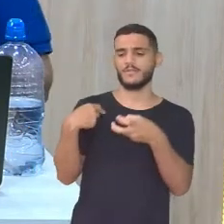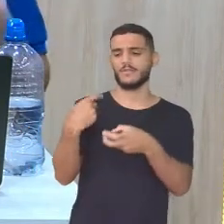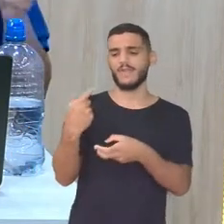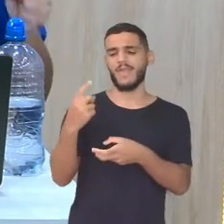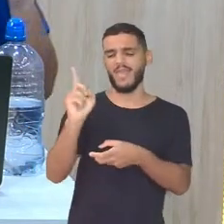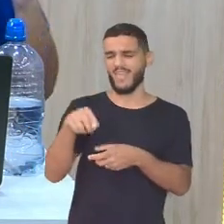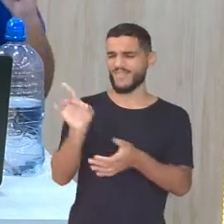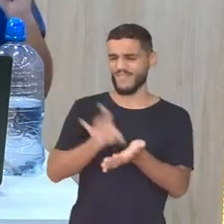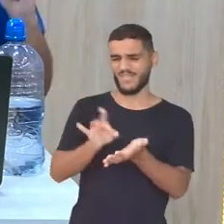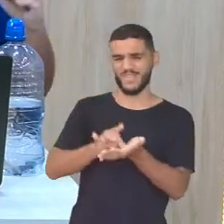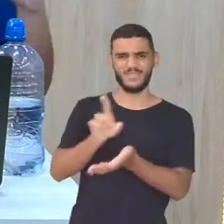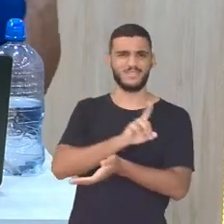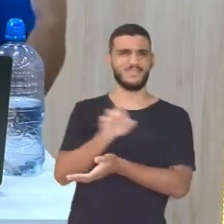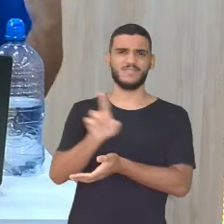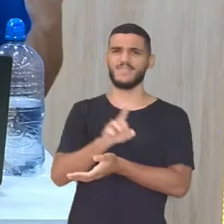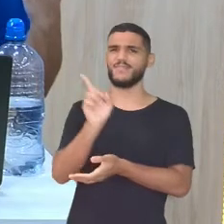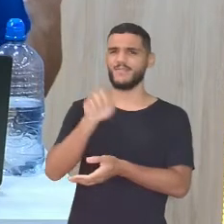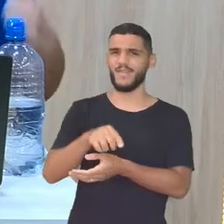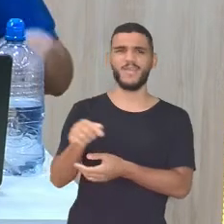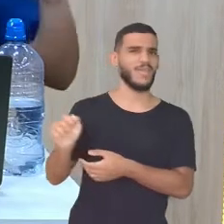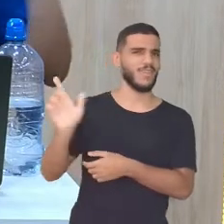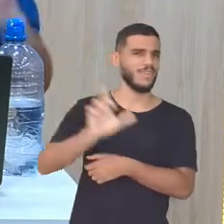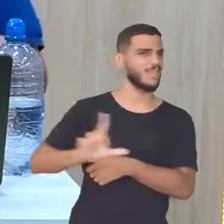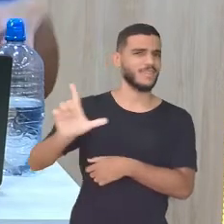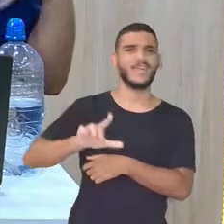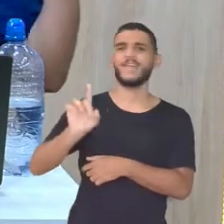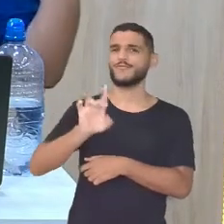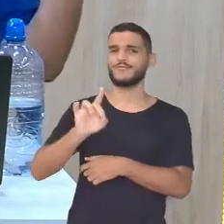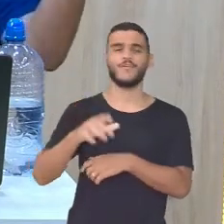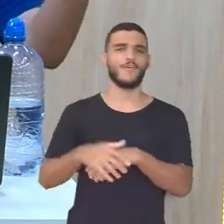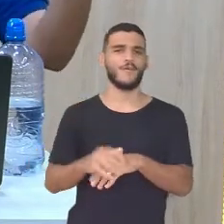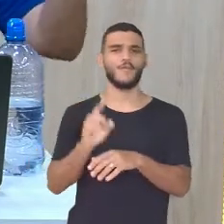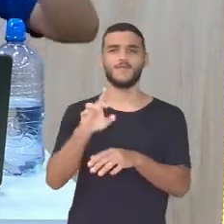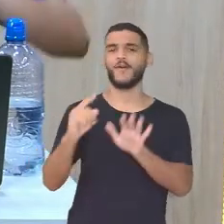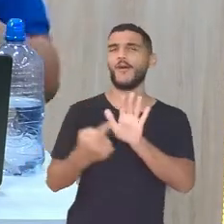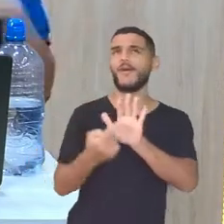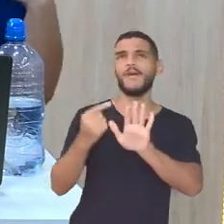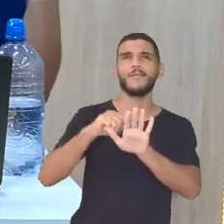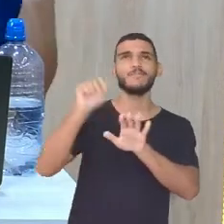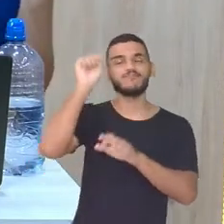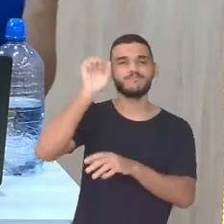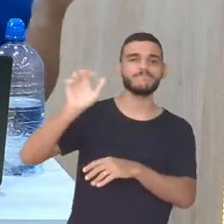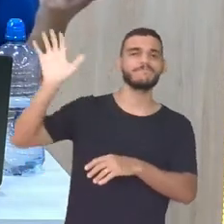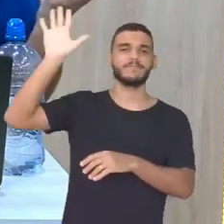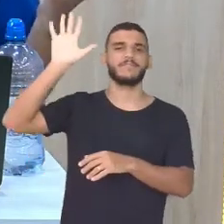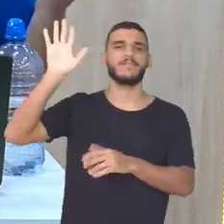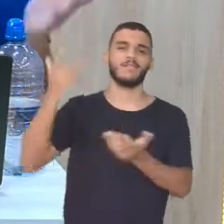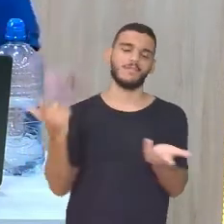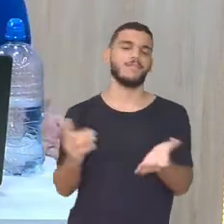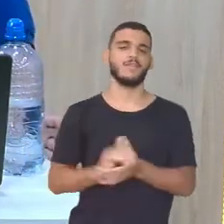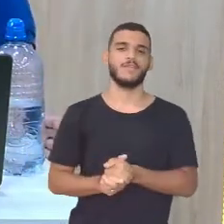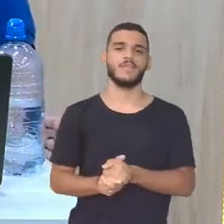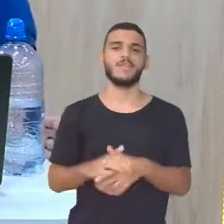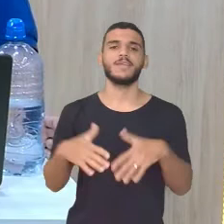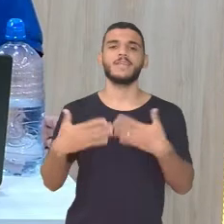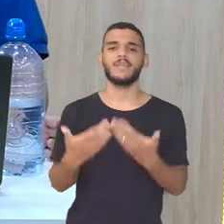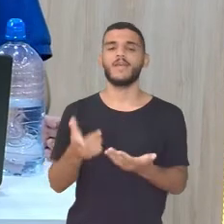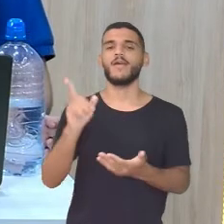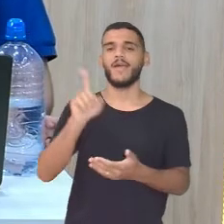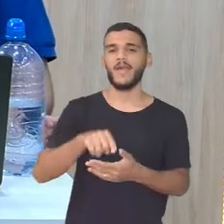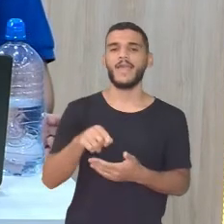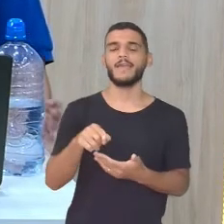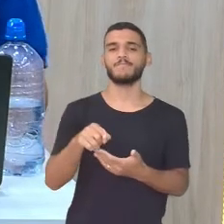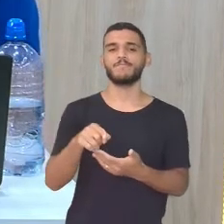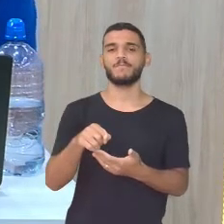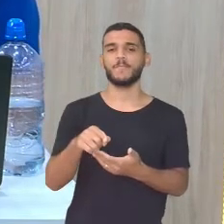tratando do real, concreto, como a gente vive, né? Mas sim do campo imaginativo, do campo das possibilidades. A Alice é um ótimo exemplo disso,